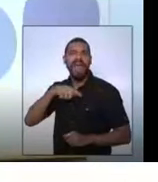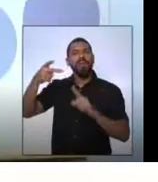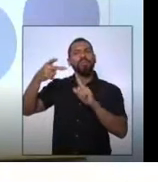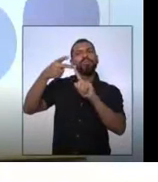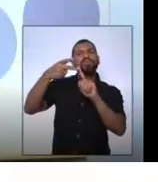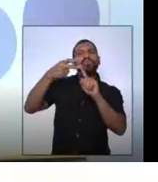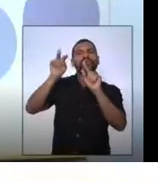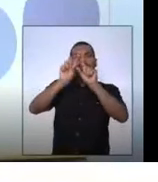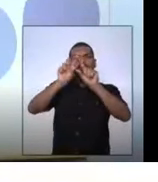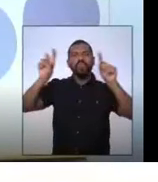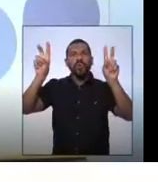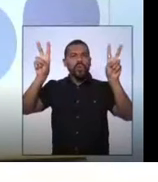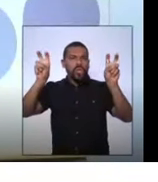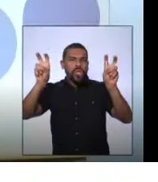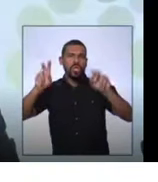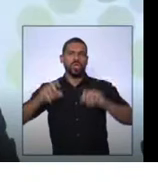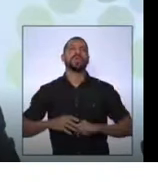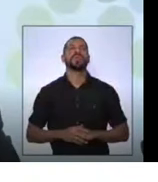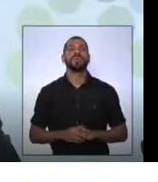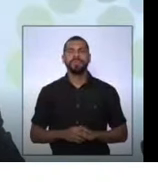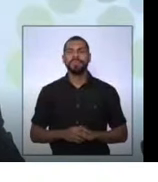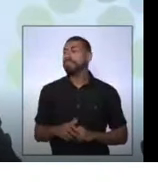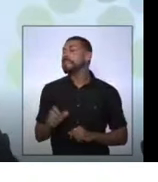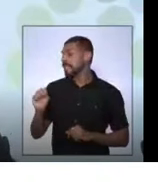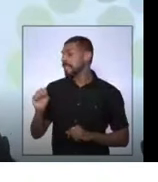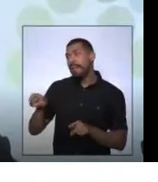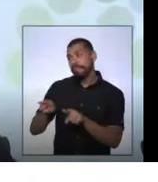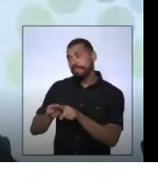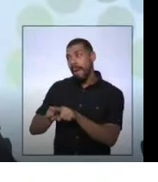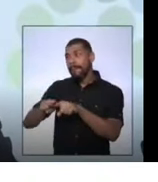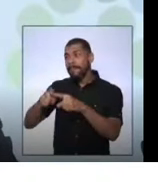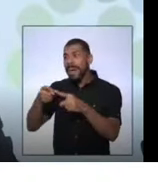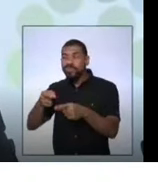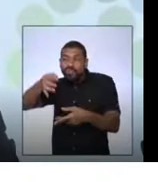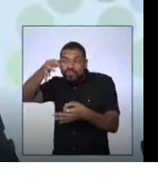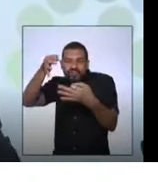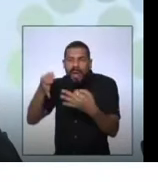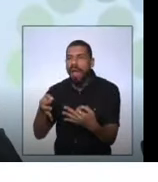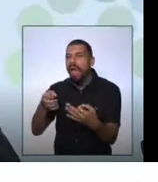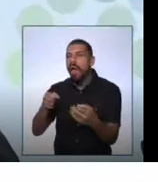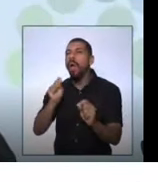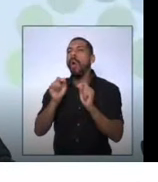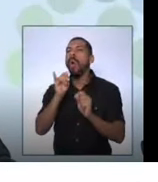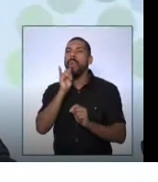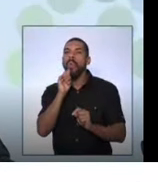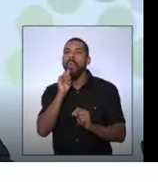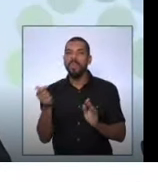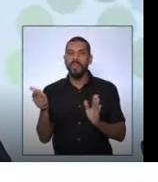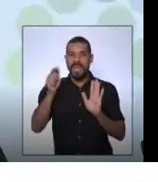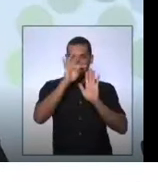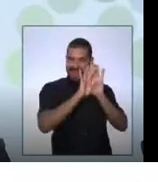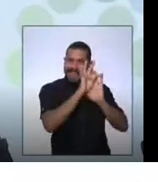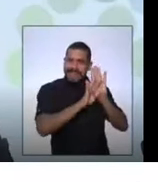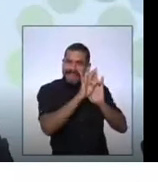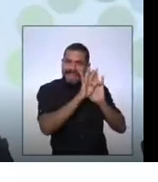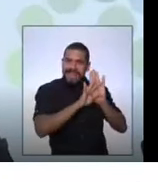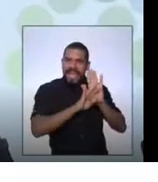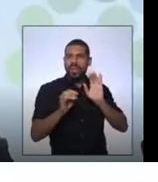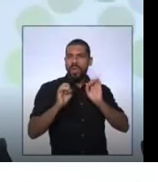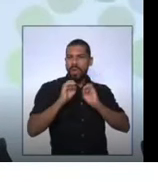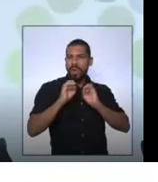subtítulo. Podemos chamá-lo assim, mas não seria correto, né? Quando a gente se refere a texto jornalístico, a notícia, né? Quando